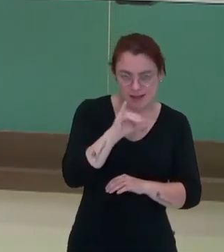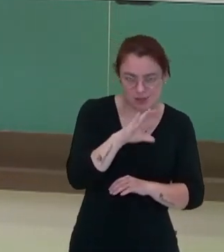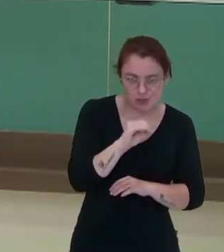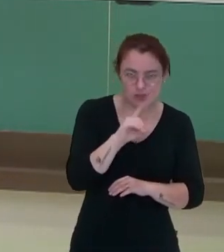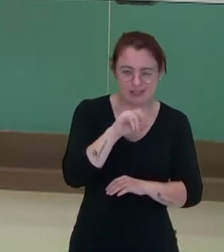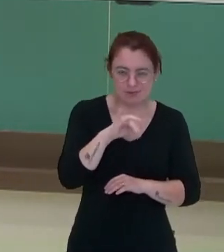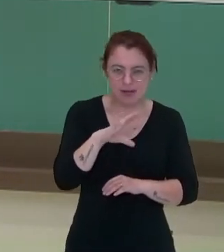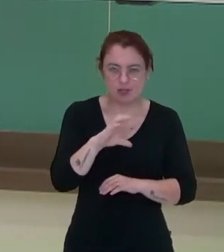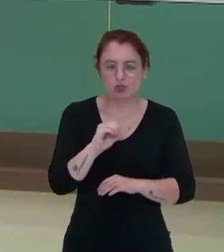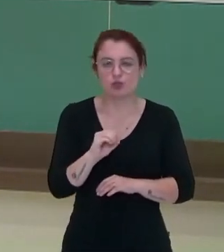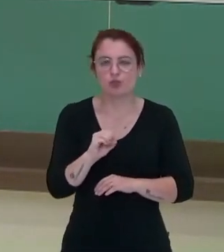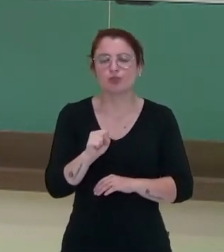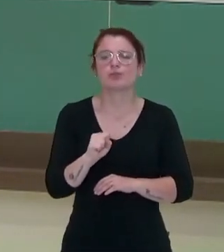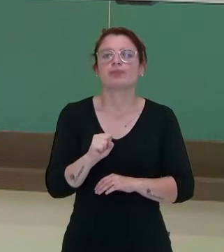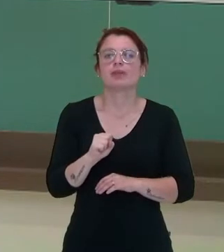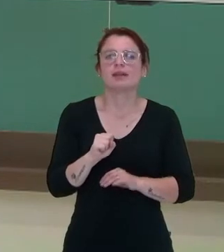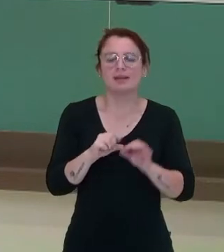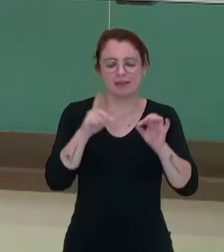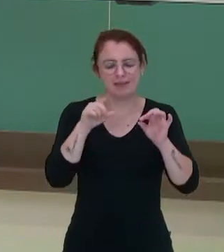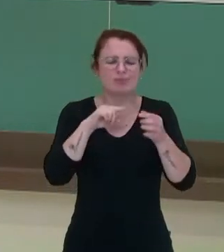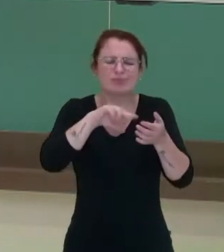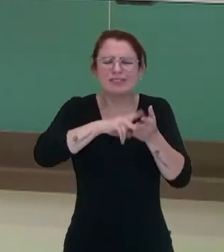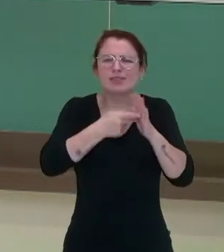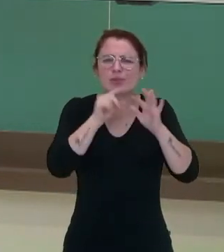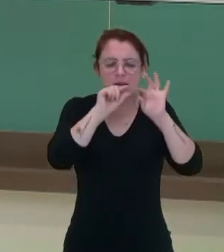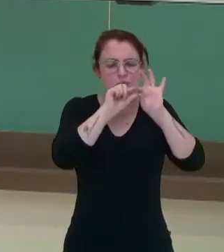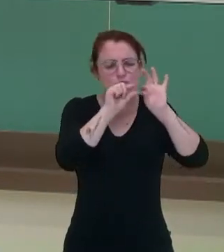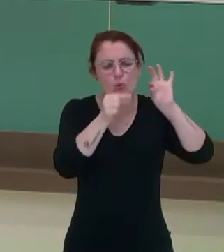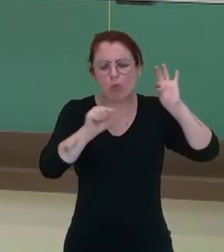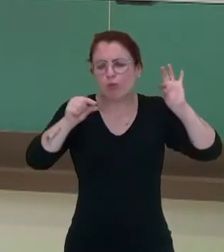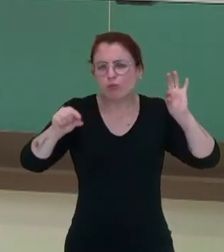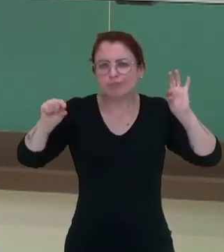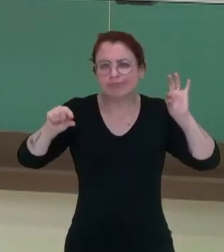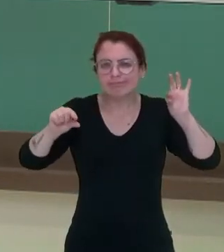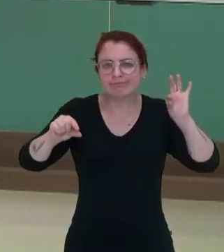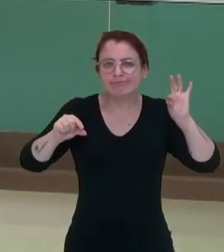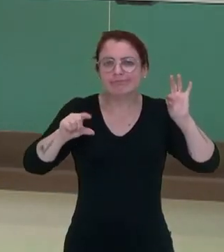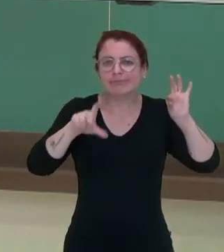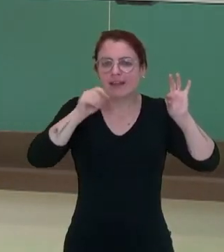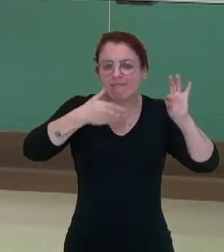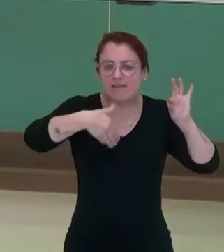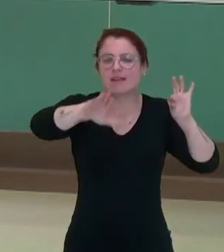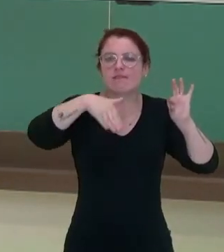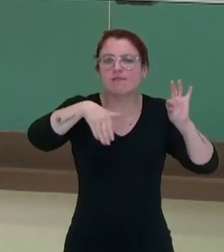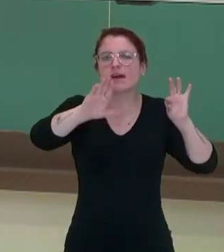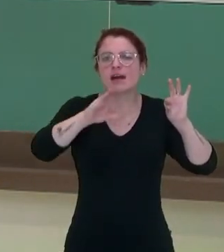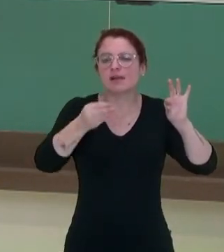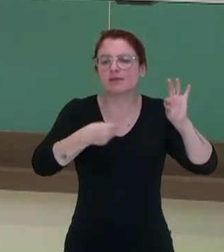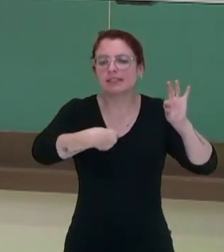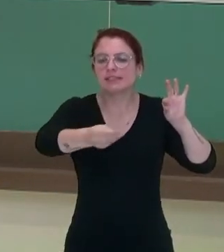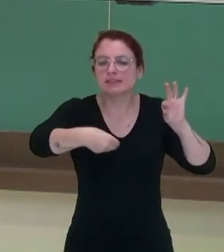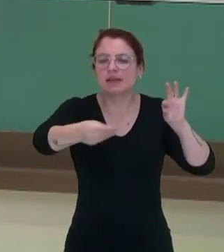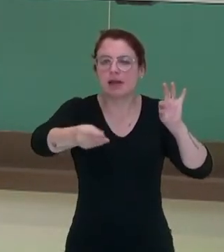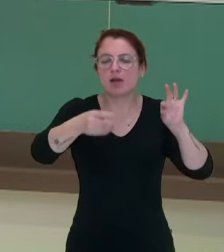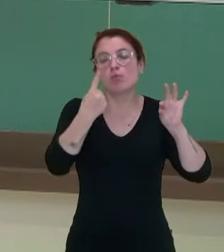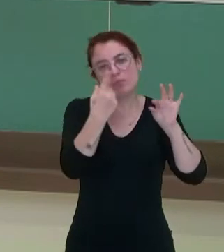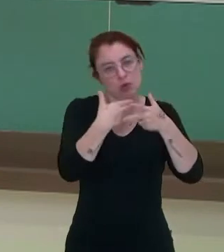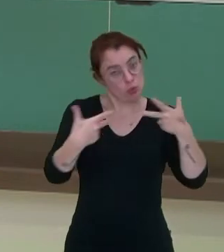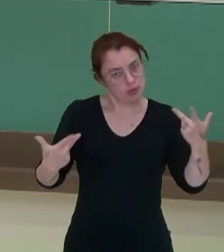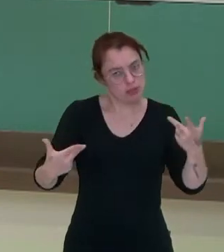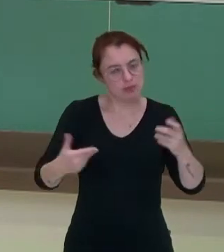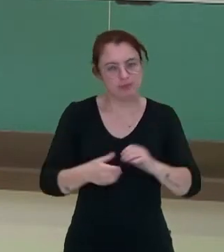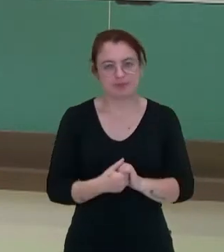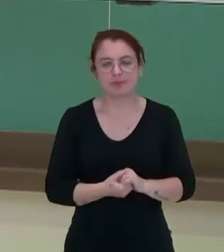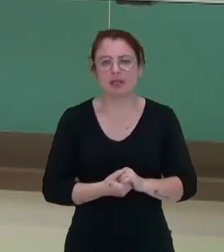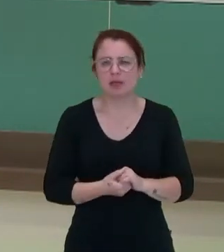esses vasos são tubos que vão conduzir alguma coisa, vão levar, vão transportar algo.